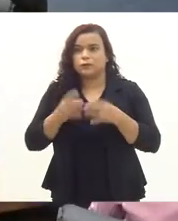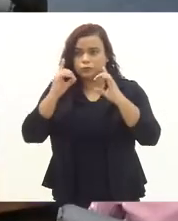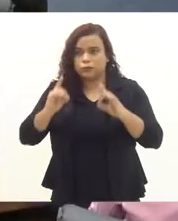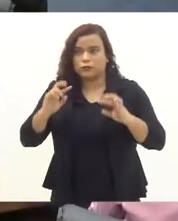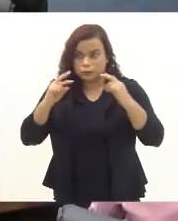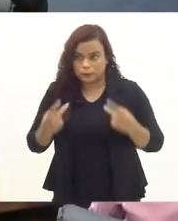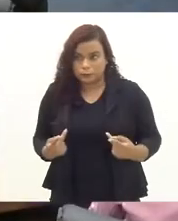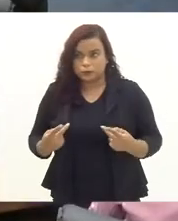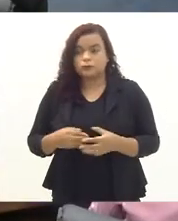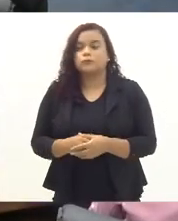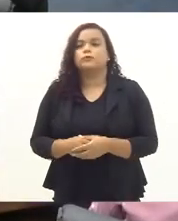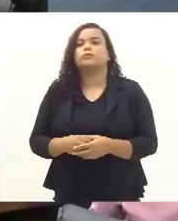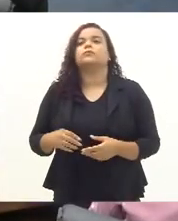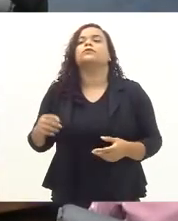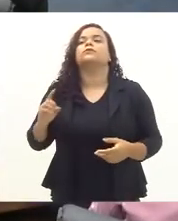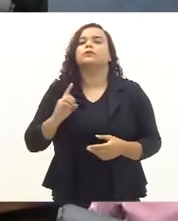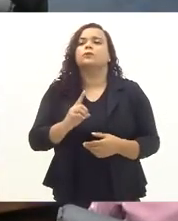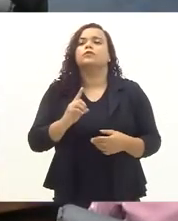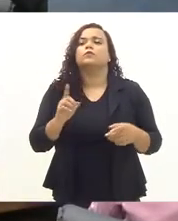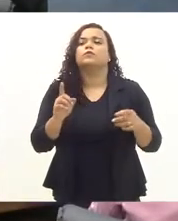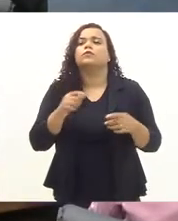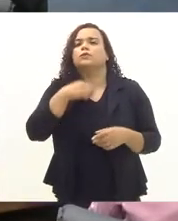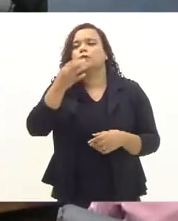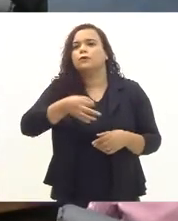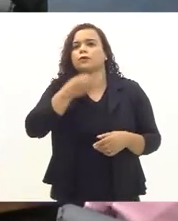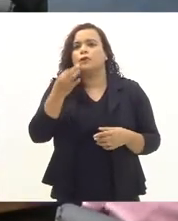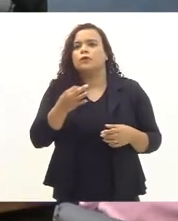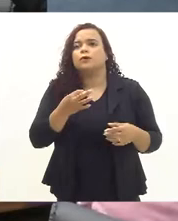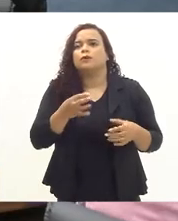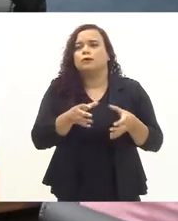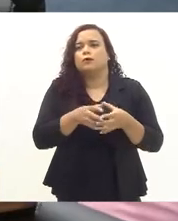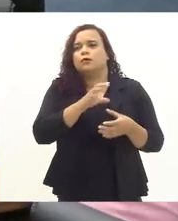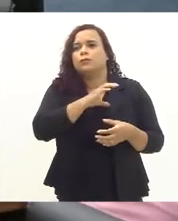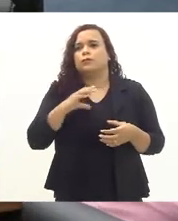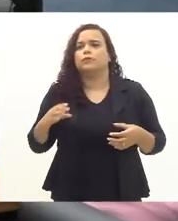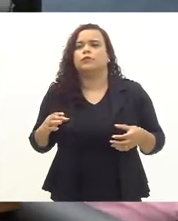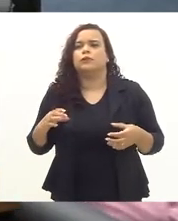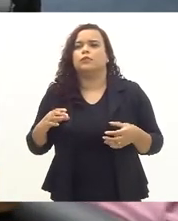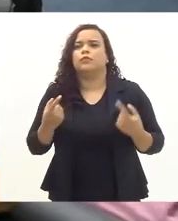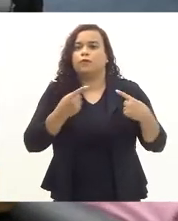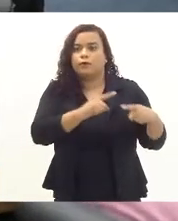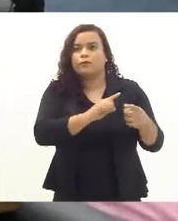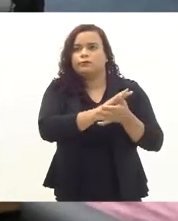para emitir parecer pela comissão de combate às discriminações deputado Carlos minc